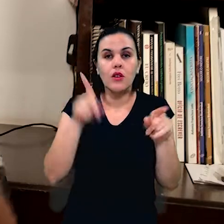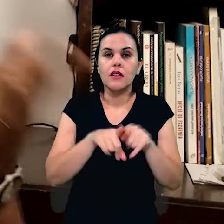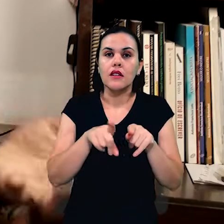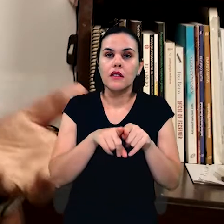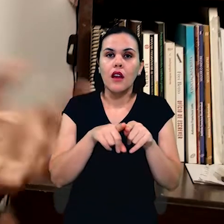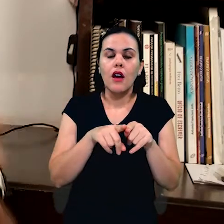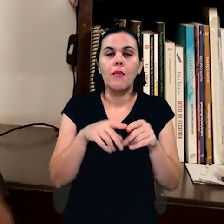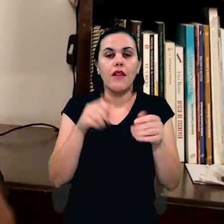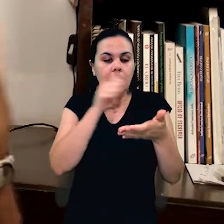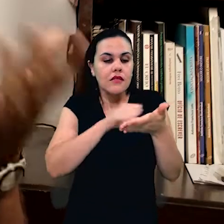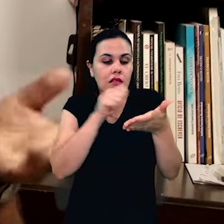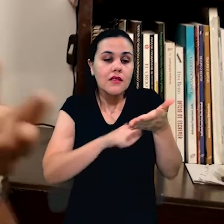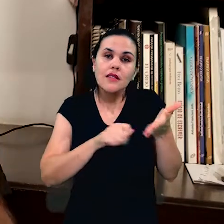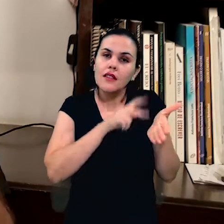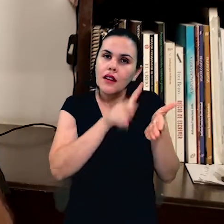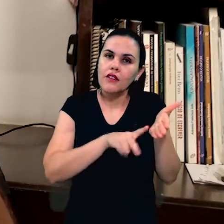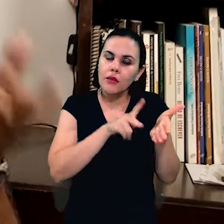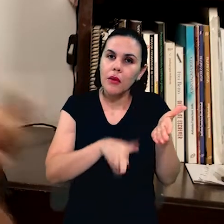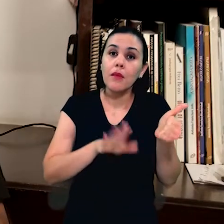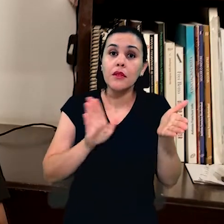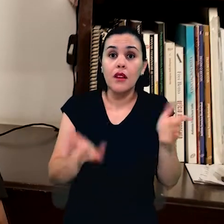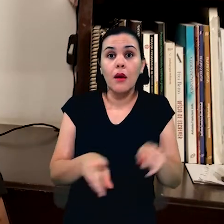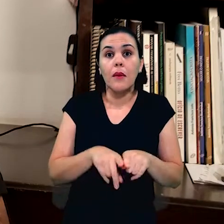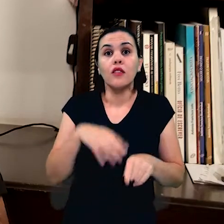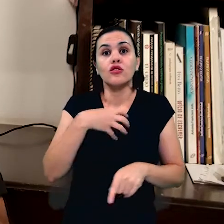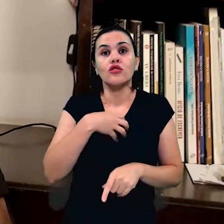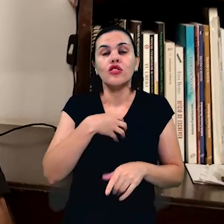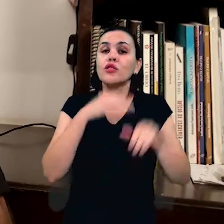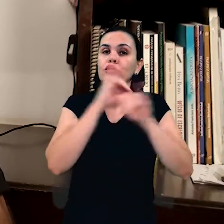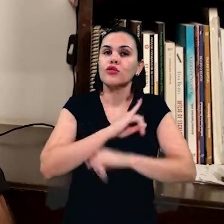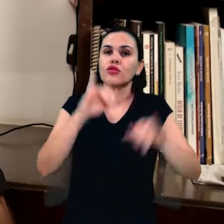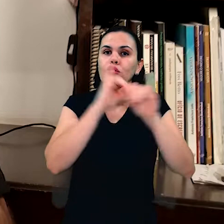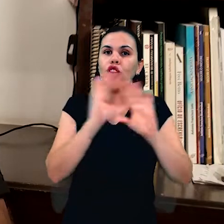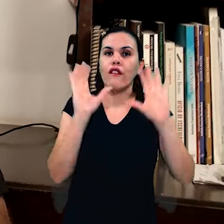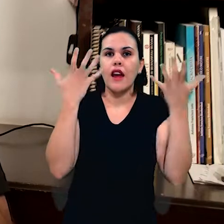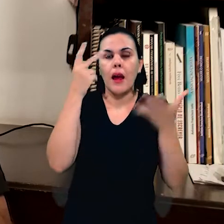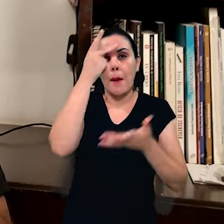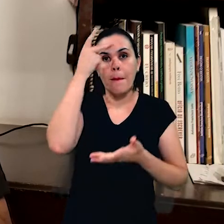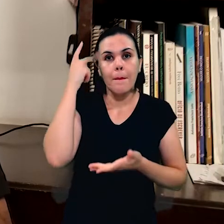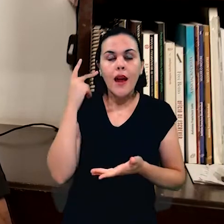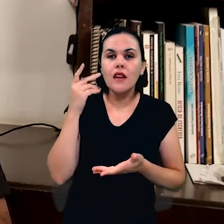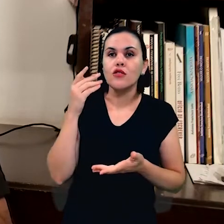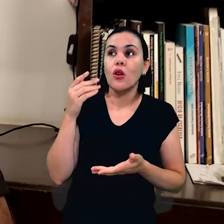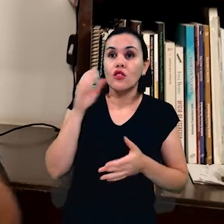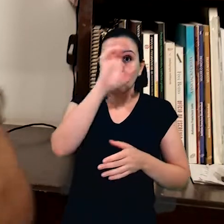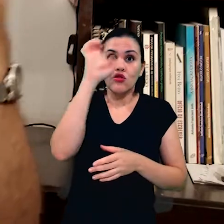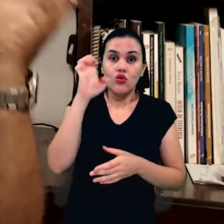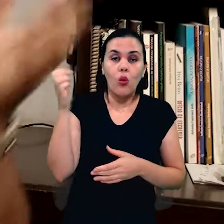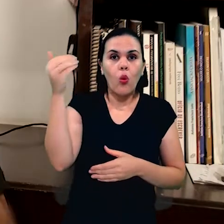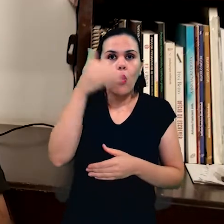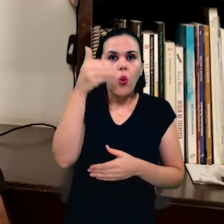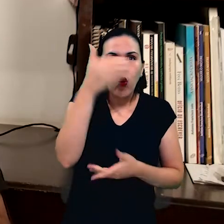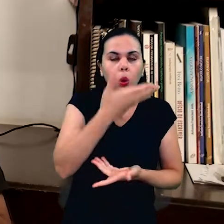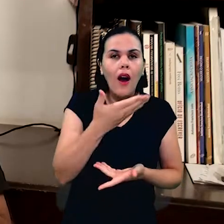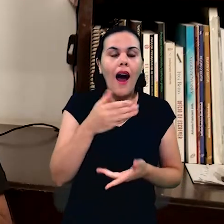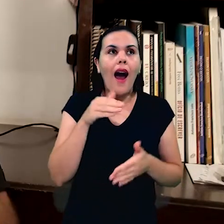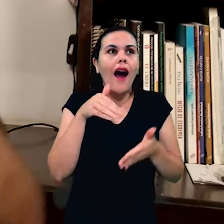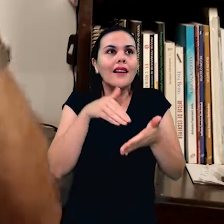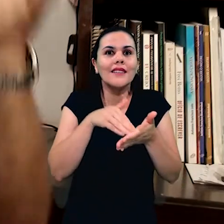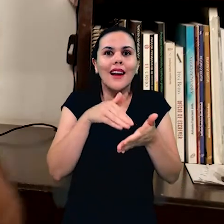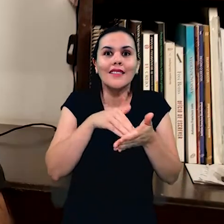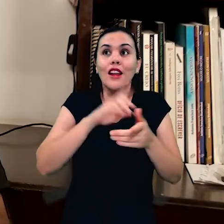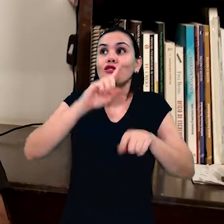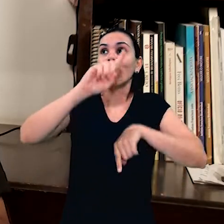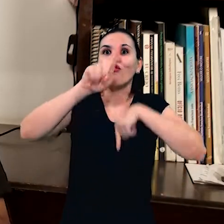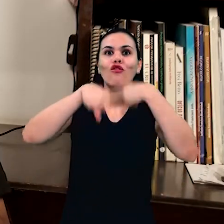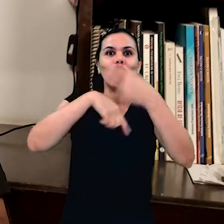também fazem poemas. E aí a gente tem pessoas, é uma forma de divulgar a festa, nós temos pessoas que participam de outros estados, já tivemos gente que participou até